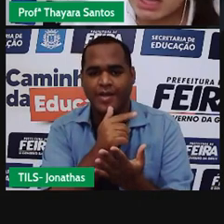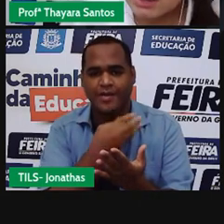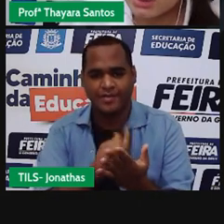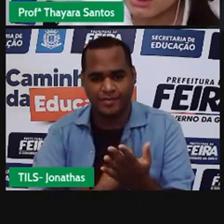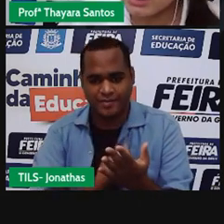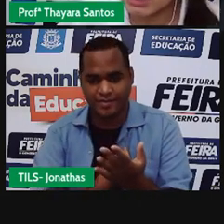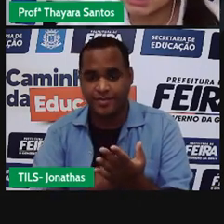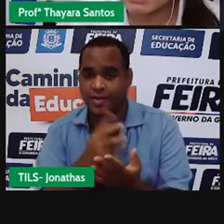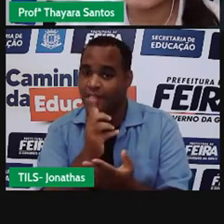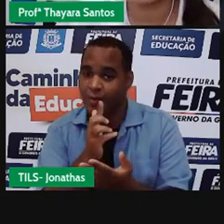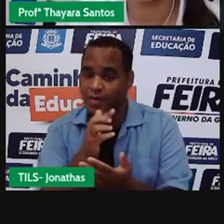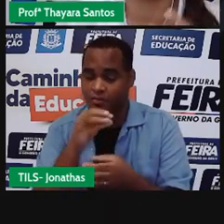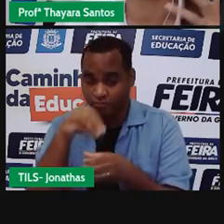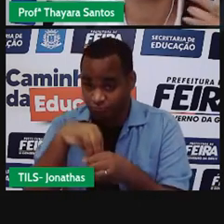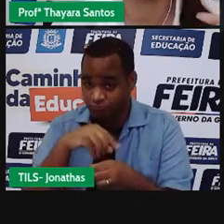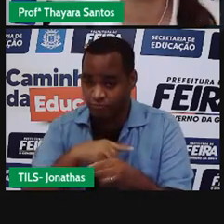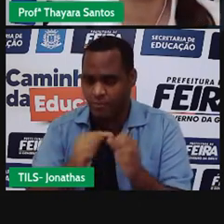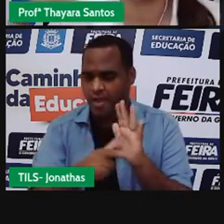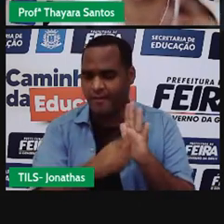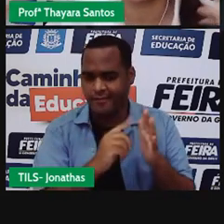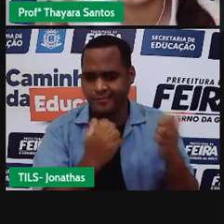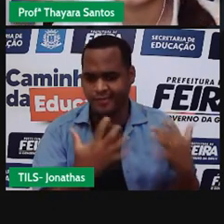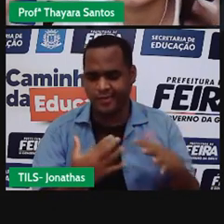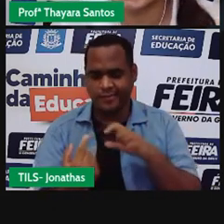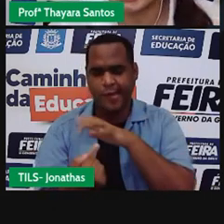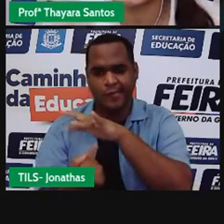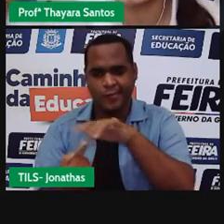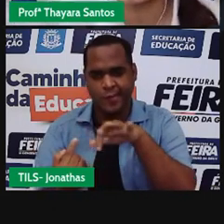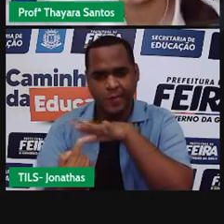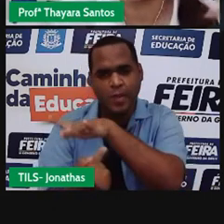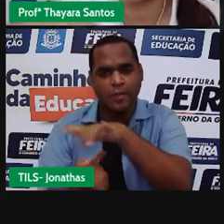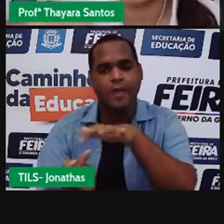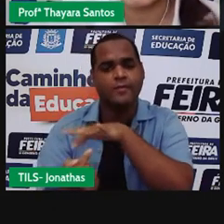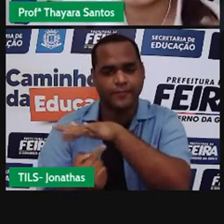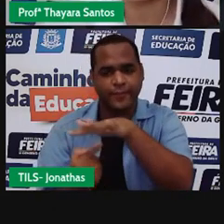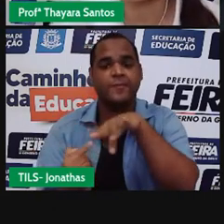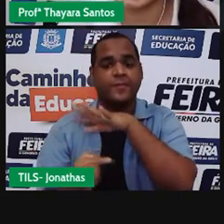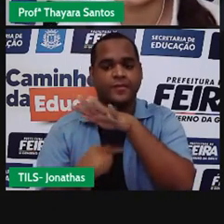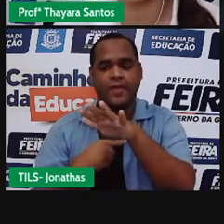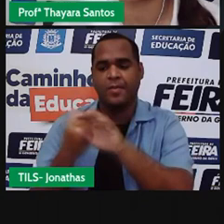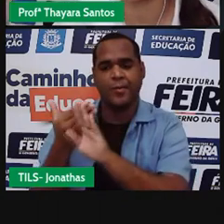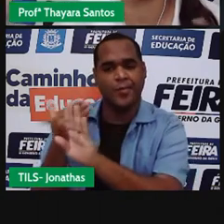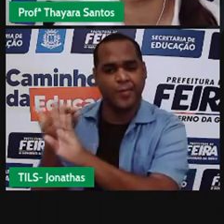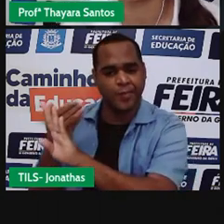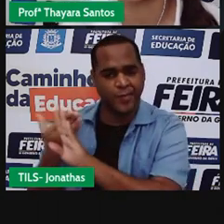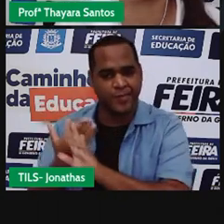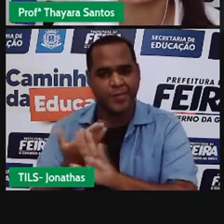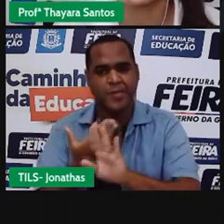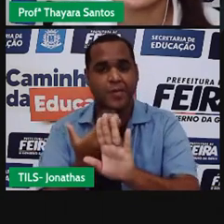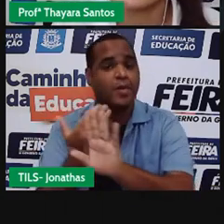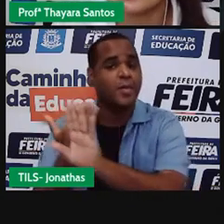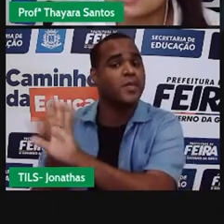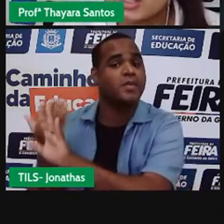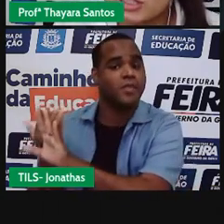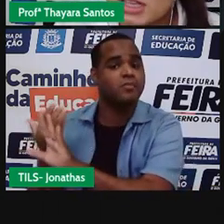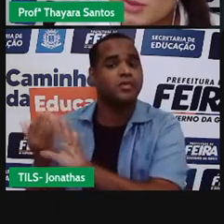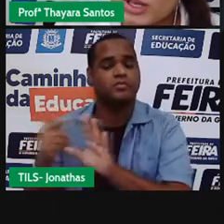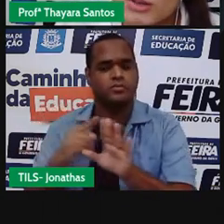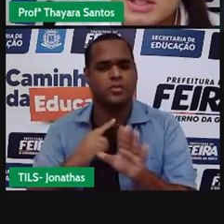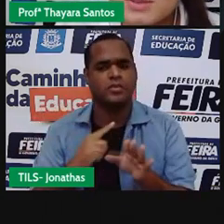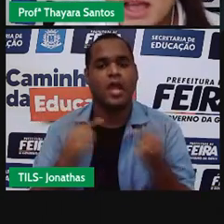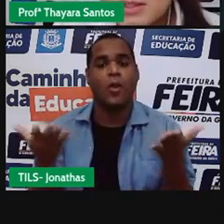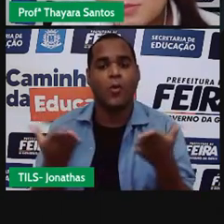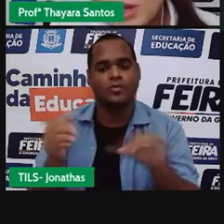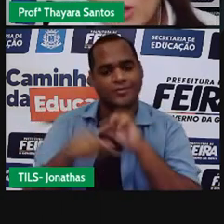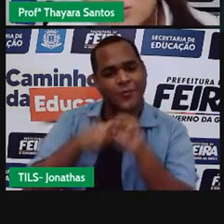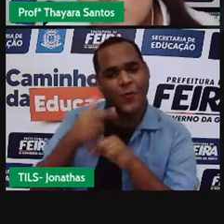estado gasoso antes, as moléculas estavam bem agitadas, bem afastadas umas das outras. Agora a gente tem as